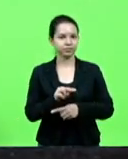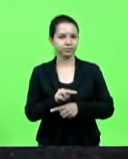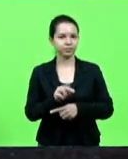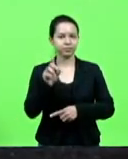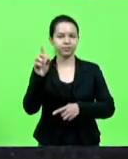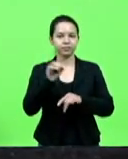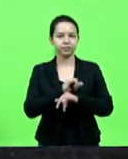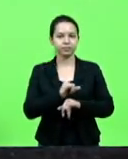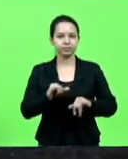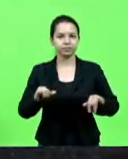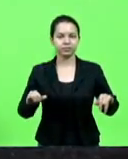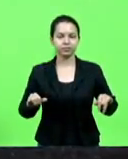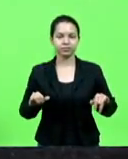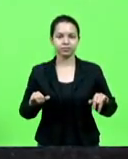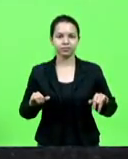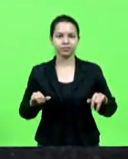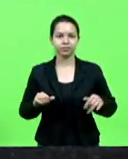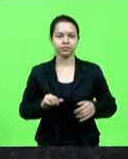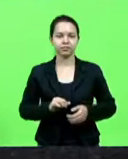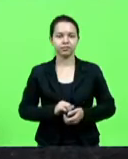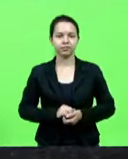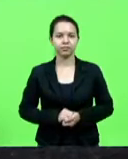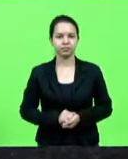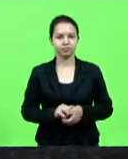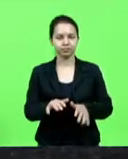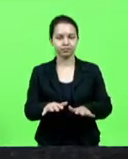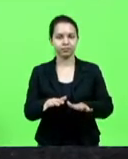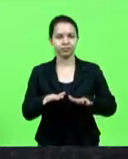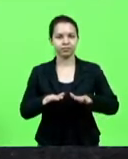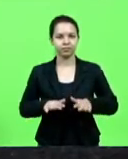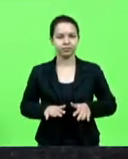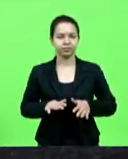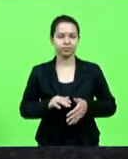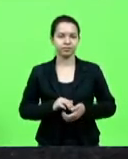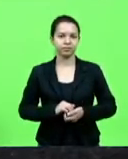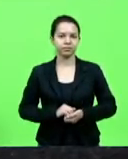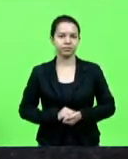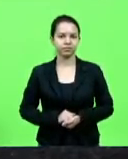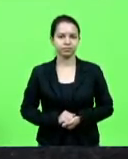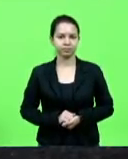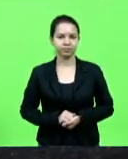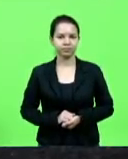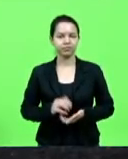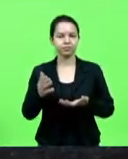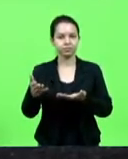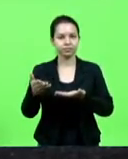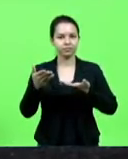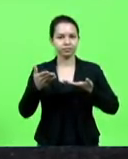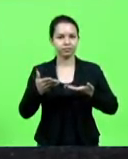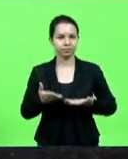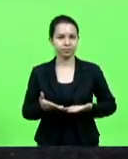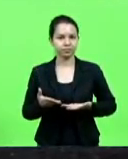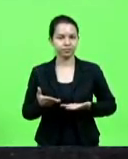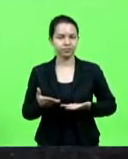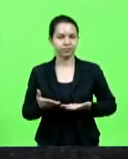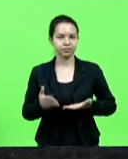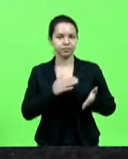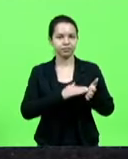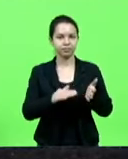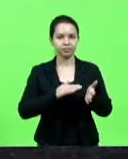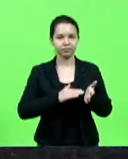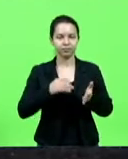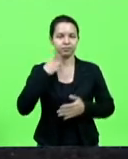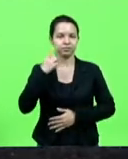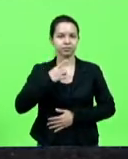Deus, declaro aberta a presente sessão. Eu convido o nosso secretário, o